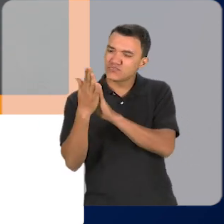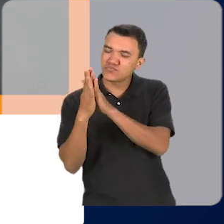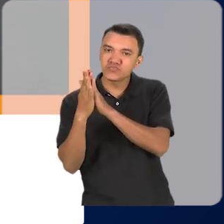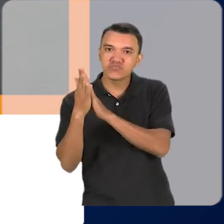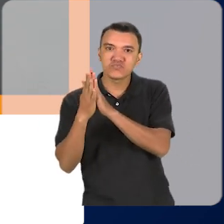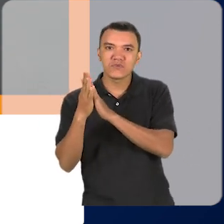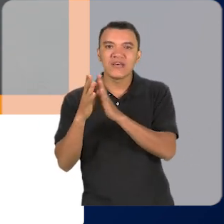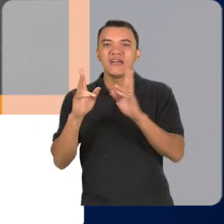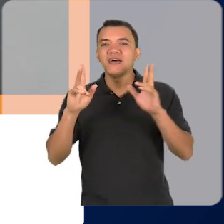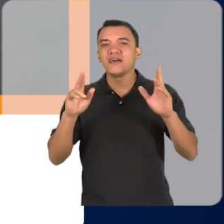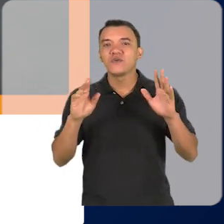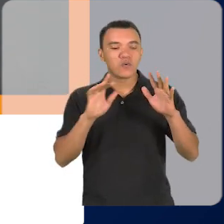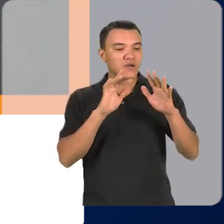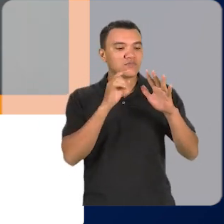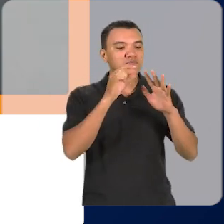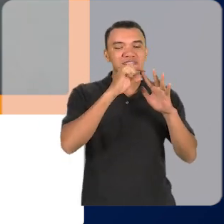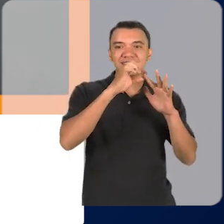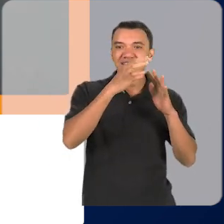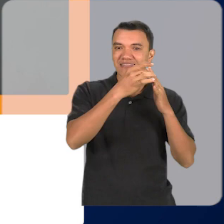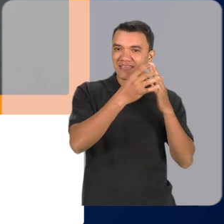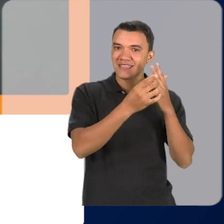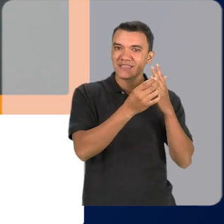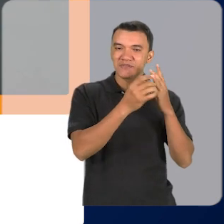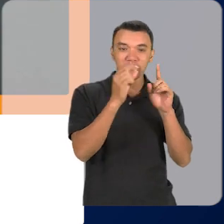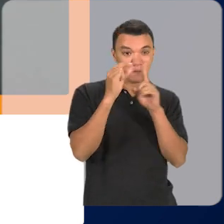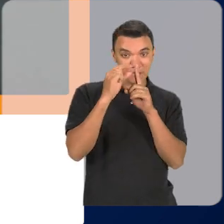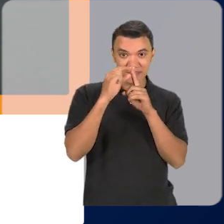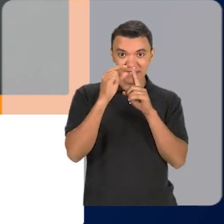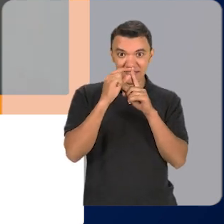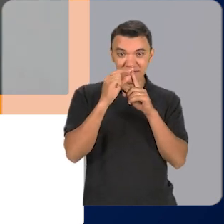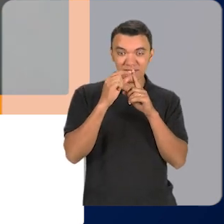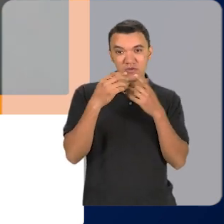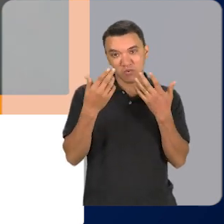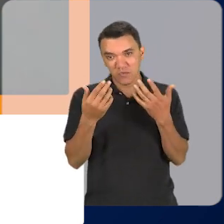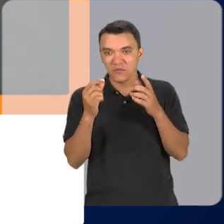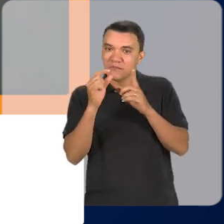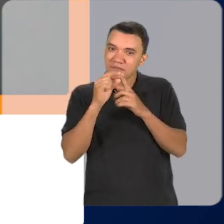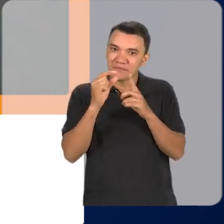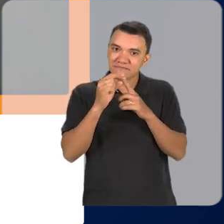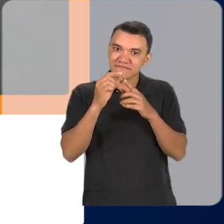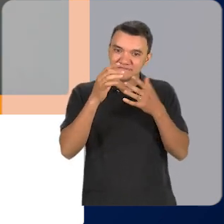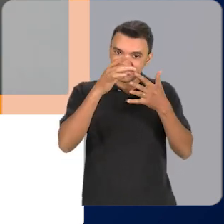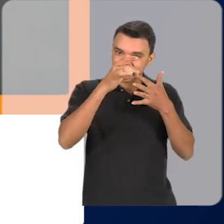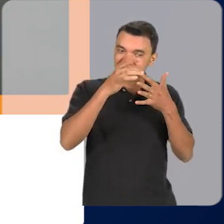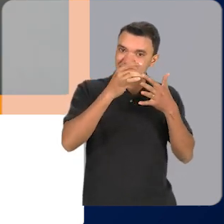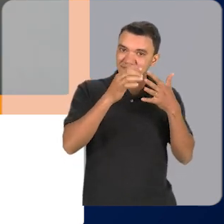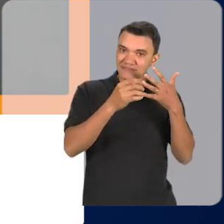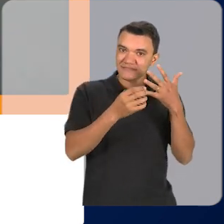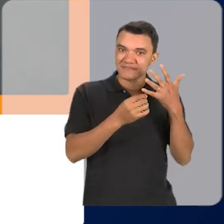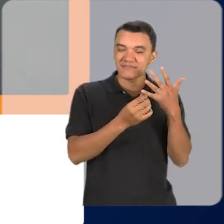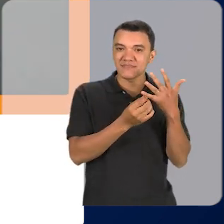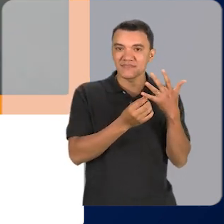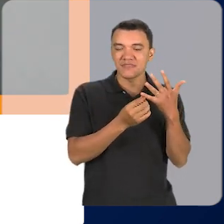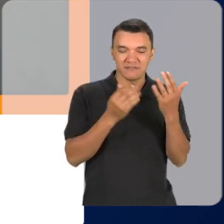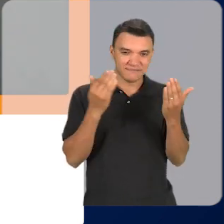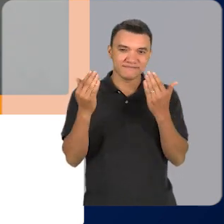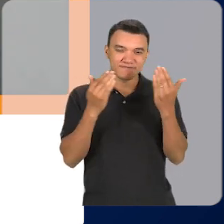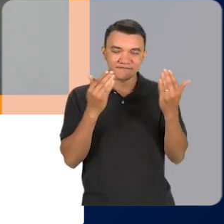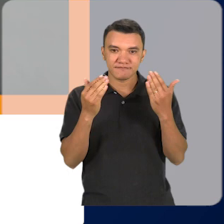das palavras ou palavras nas pontas dos dedos. Então, uma